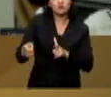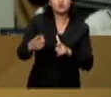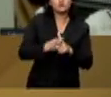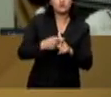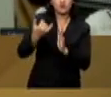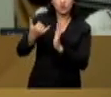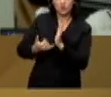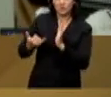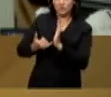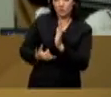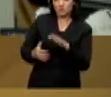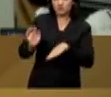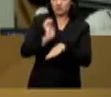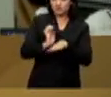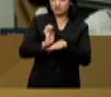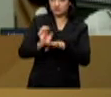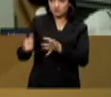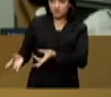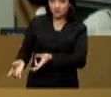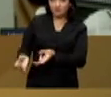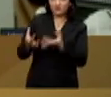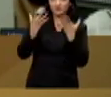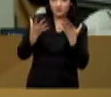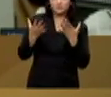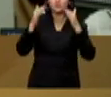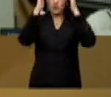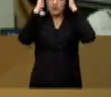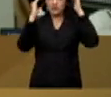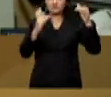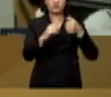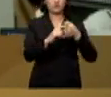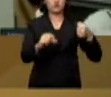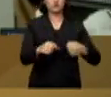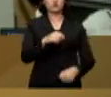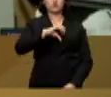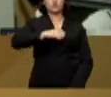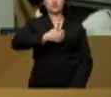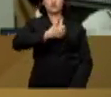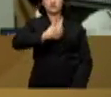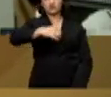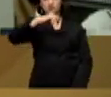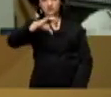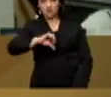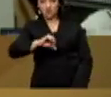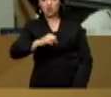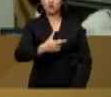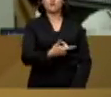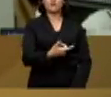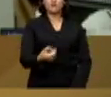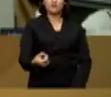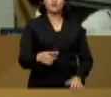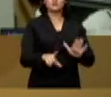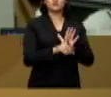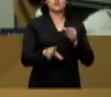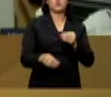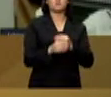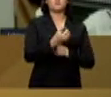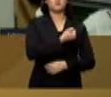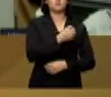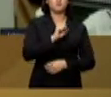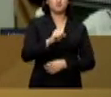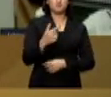unidade federada de origem, observado o disposto nos artigos 19 e 20 da Lei Complementar número 87 de